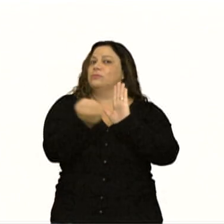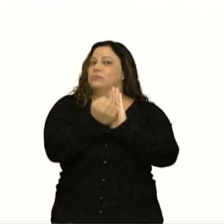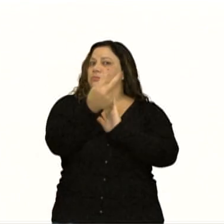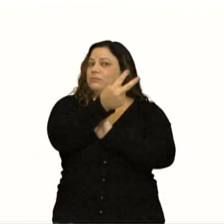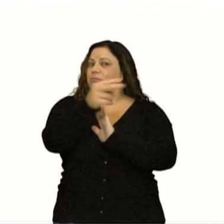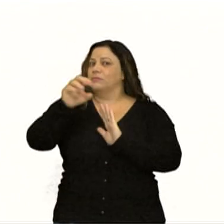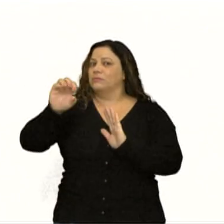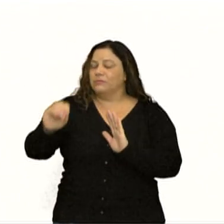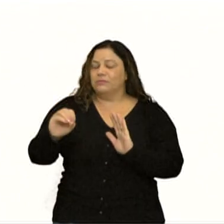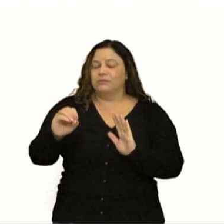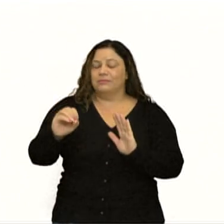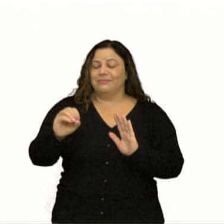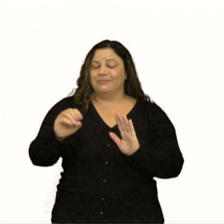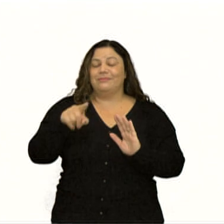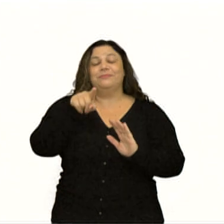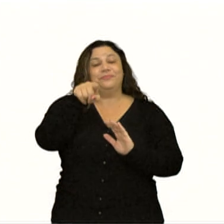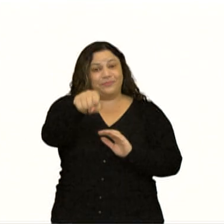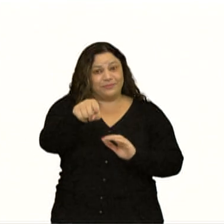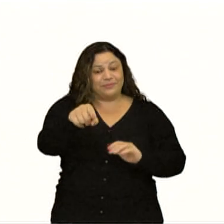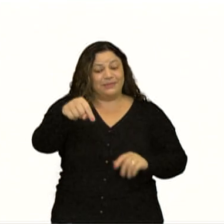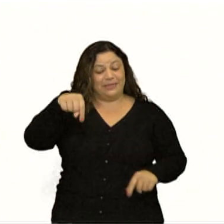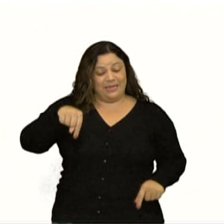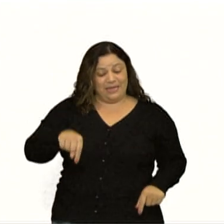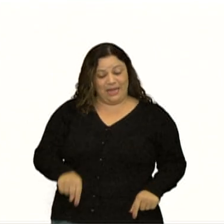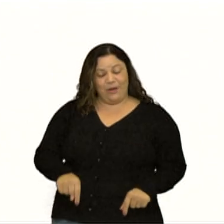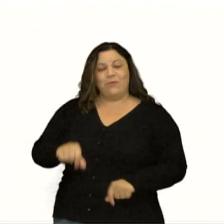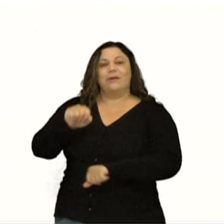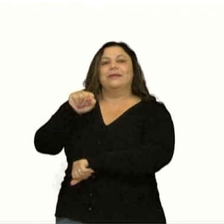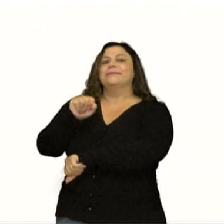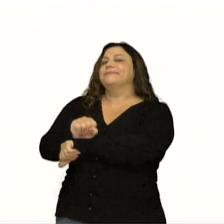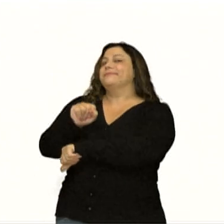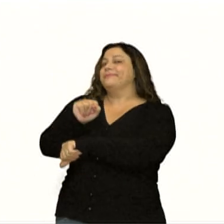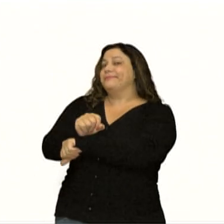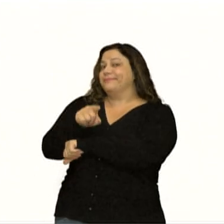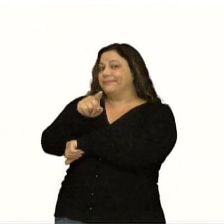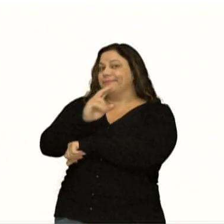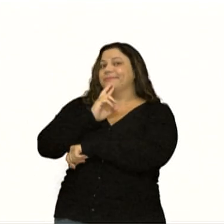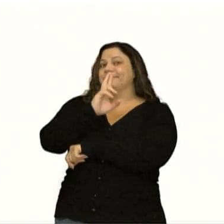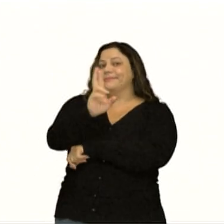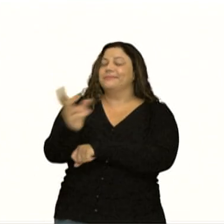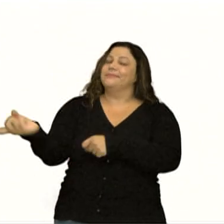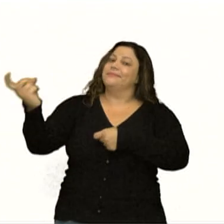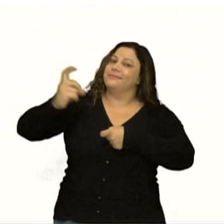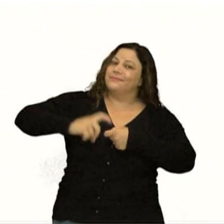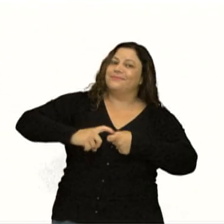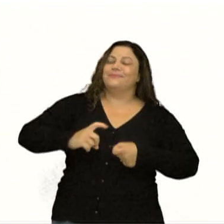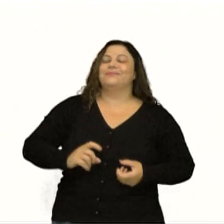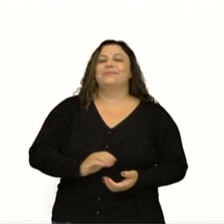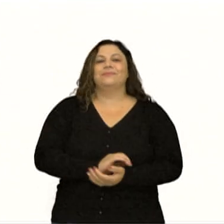Então, fiquem aí, eu fico aqui, eu aguardo você responder e a gente já volta, hein? Vai lá!